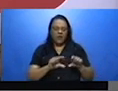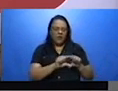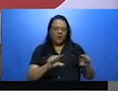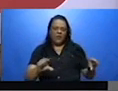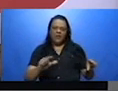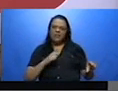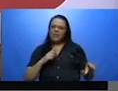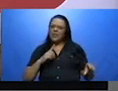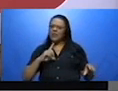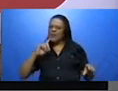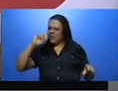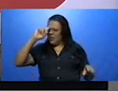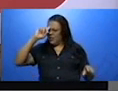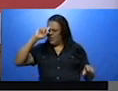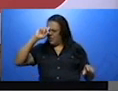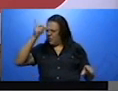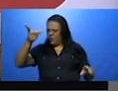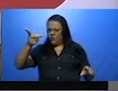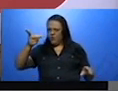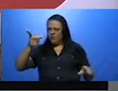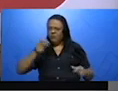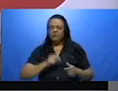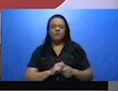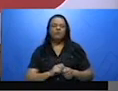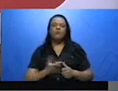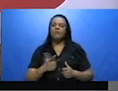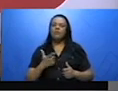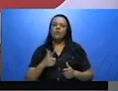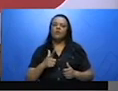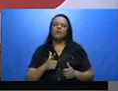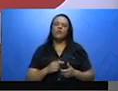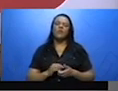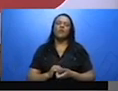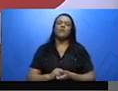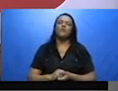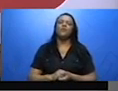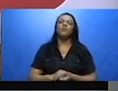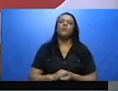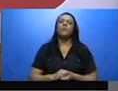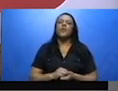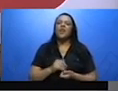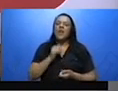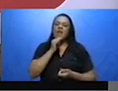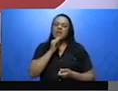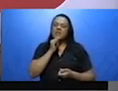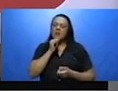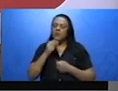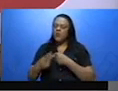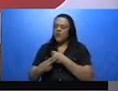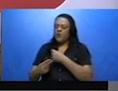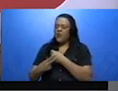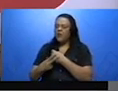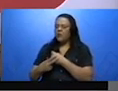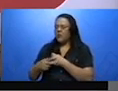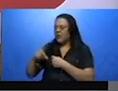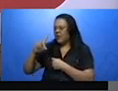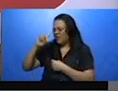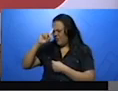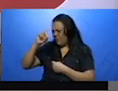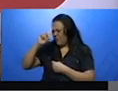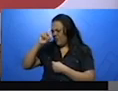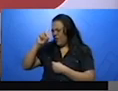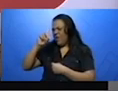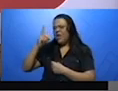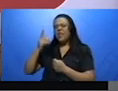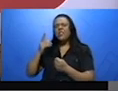O subjuntivo já é aquele modo que me indica uma dúvida. Talvez chova. Quem sabe eu viaje. Não